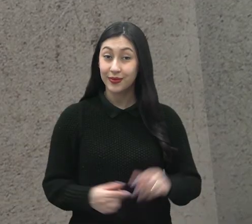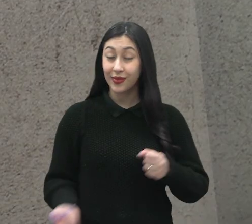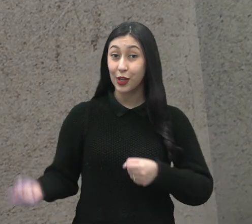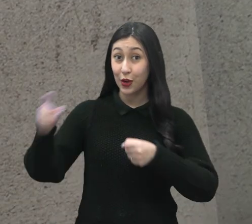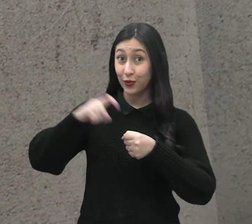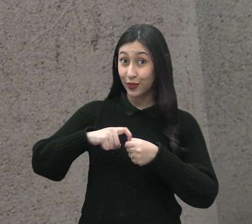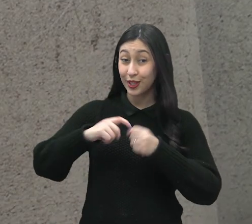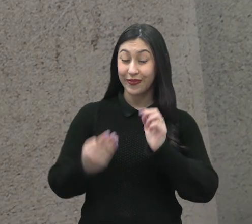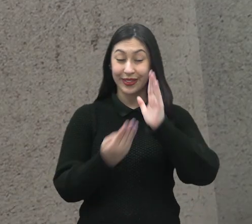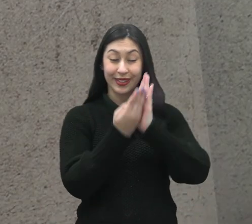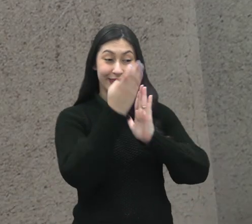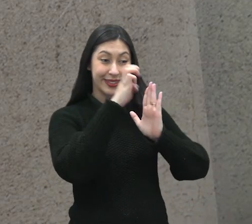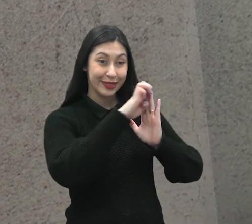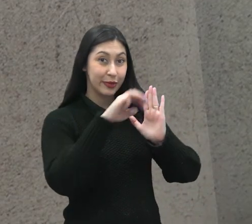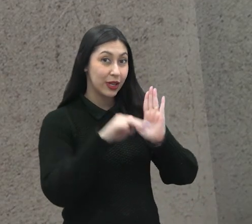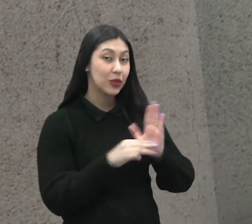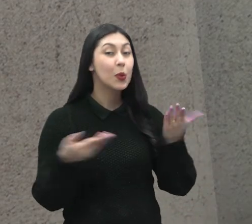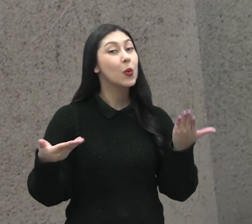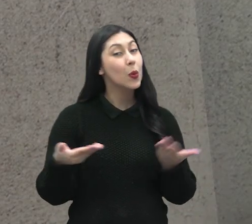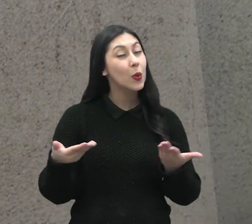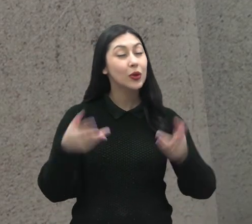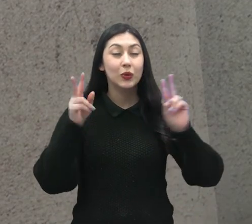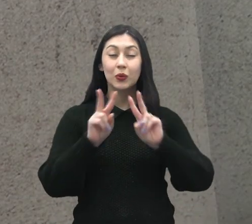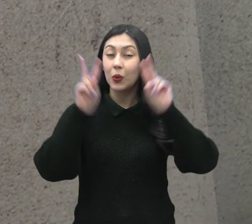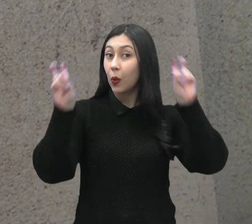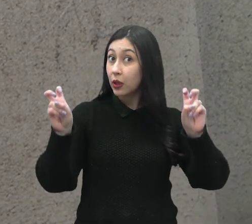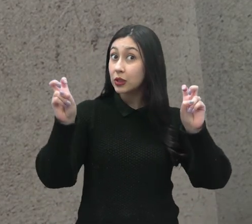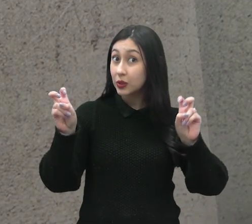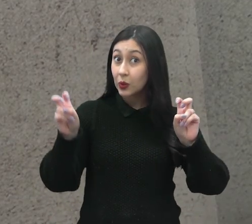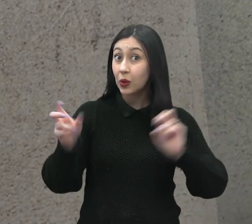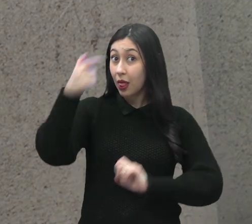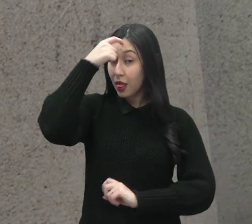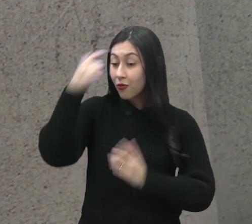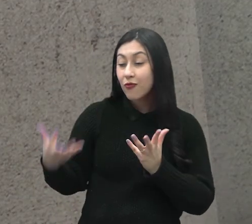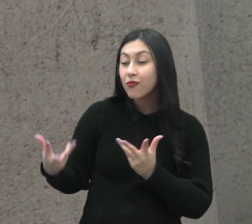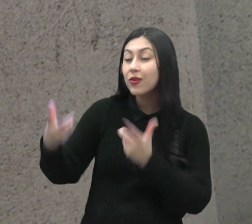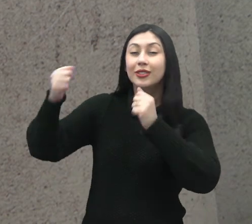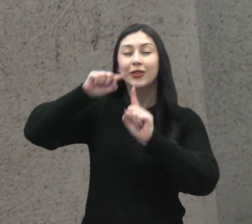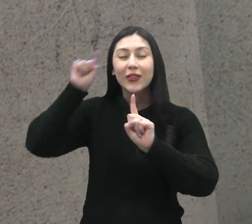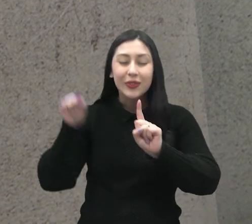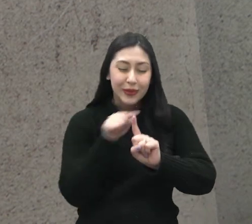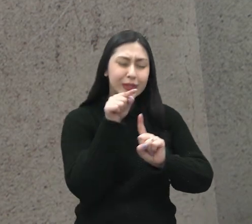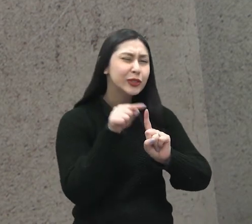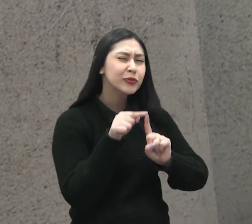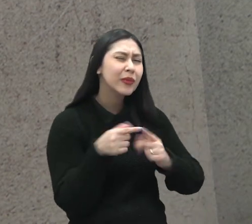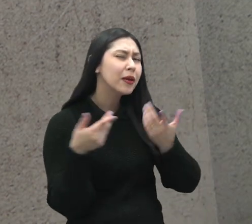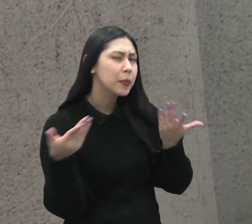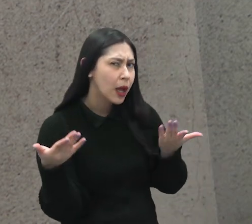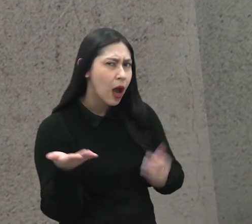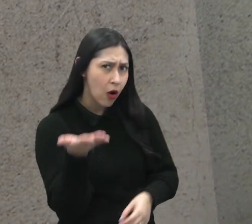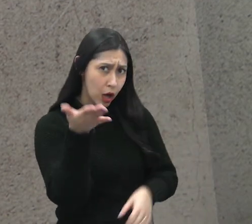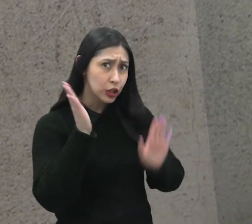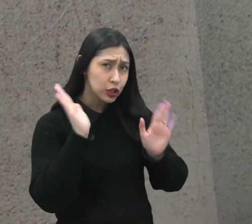Estamos de volta com o Estação Mercado, que hoje está falando sobre vocação e propósito. E aí, você já parou para